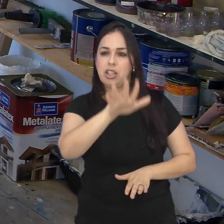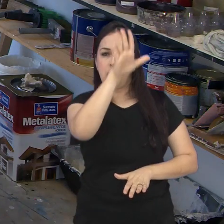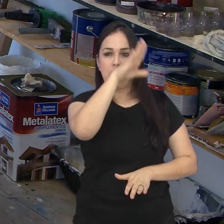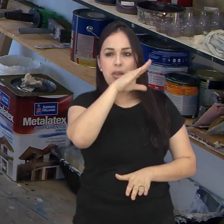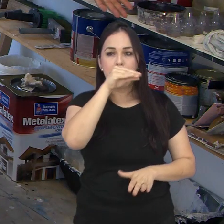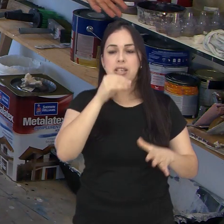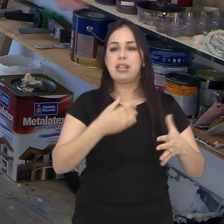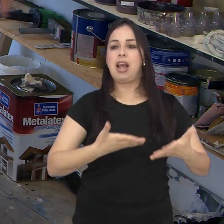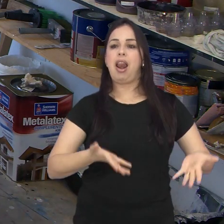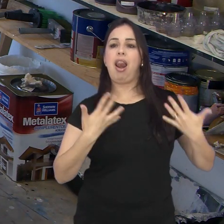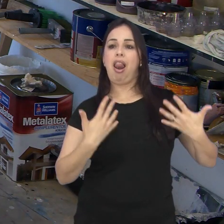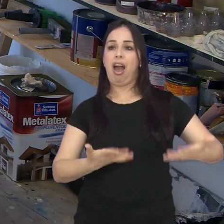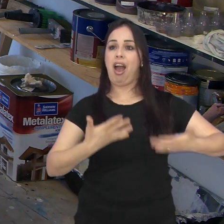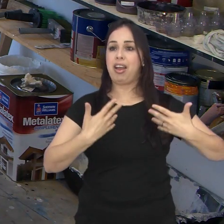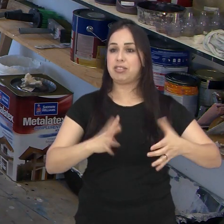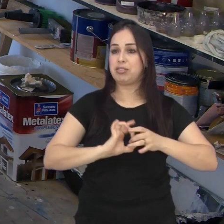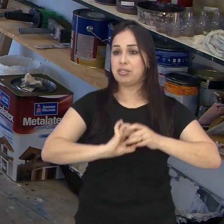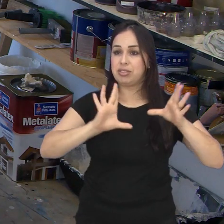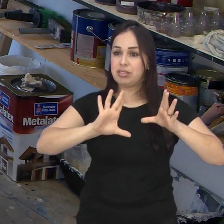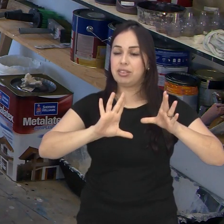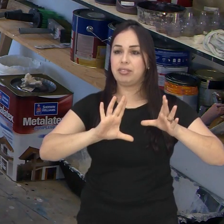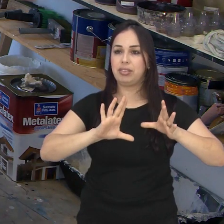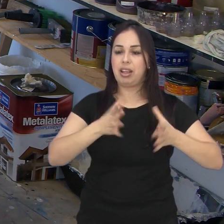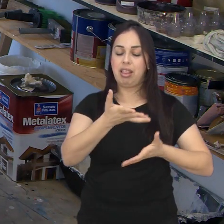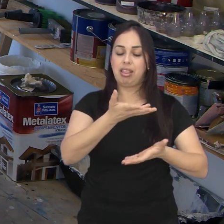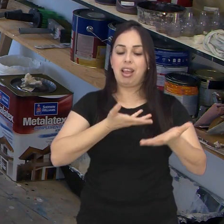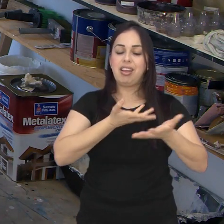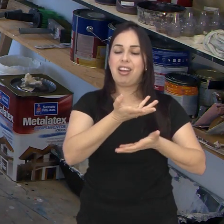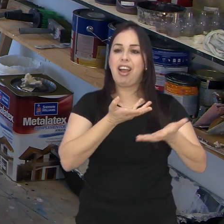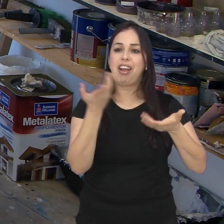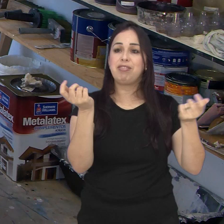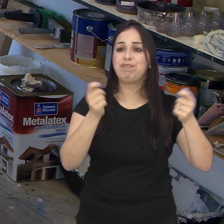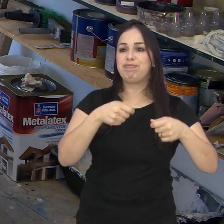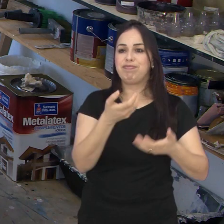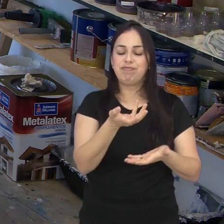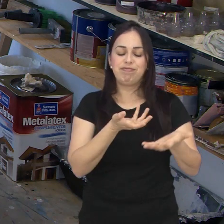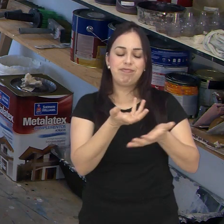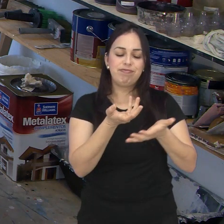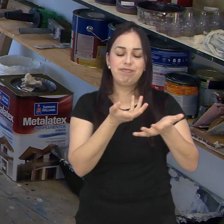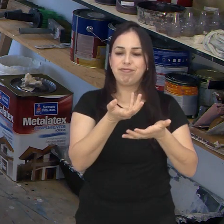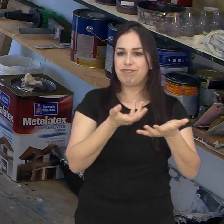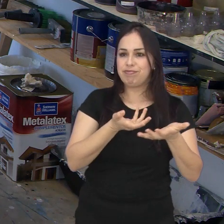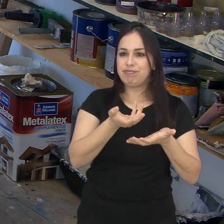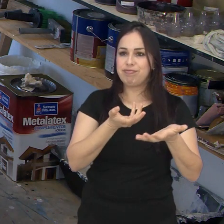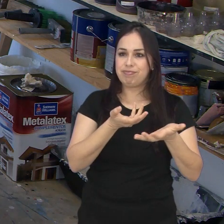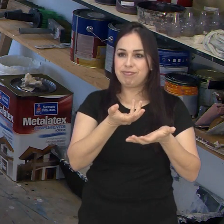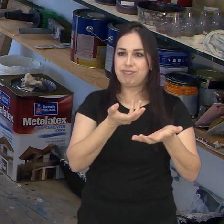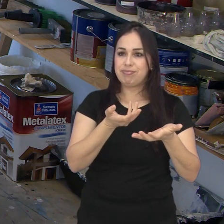adolescente né? Aquela relação assim,